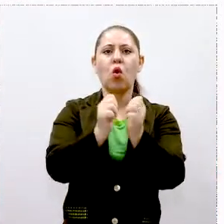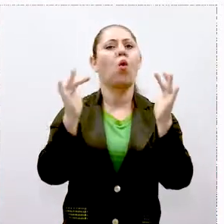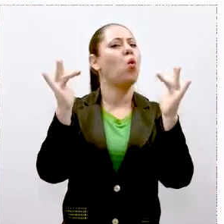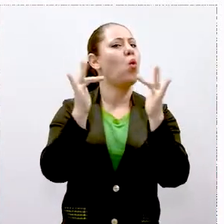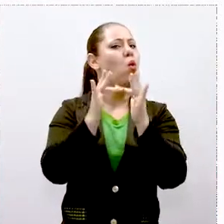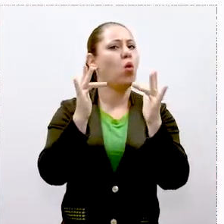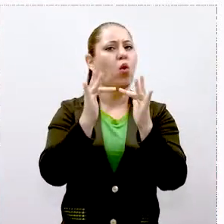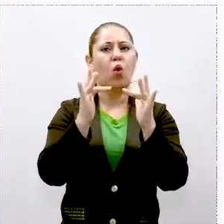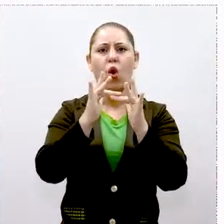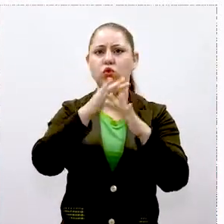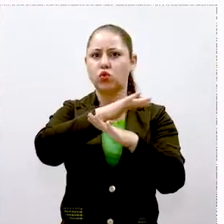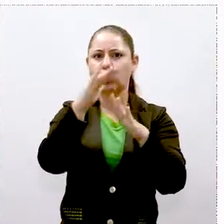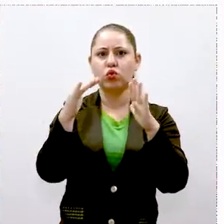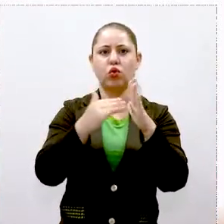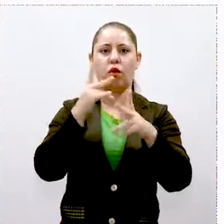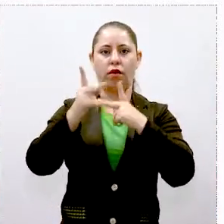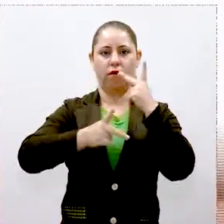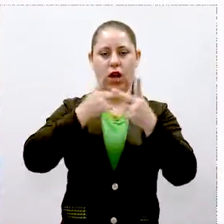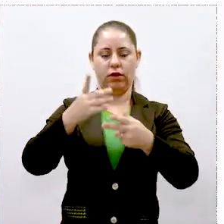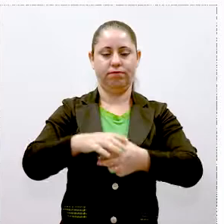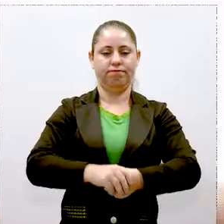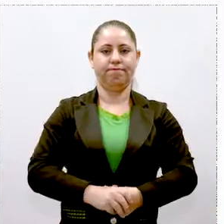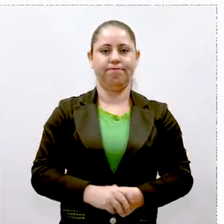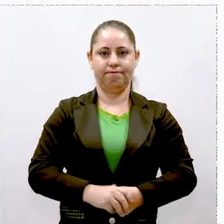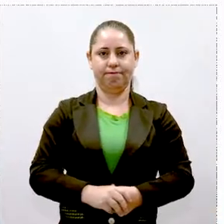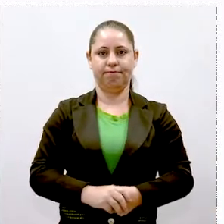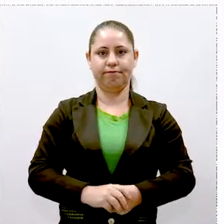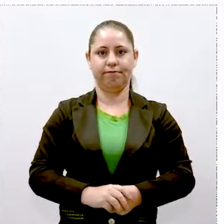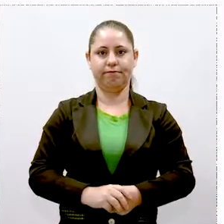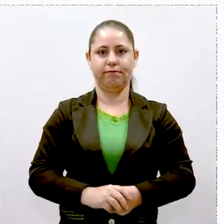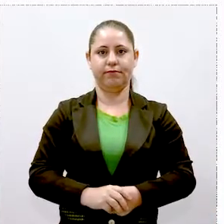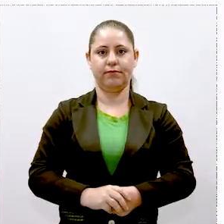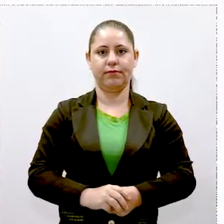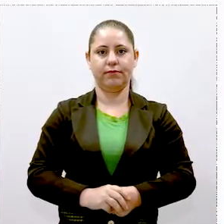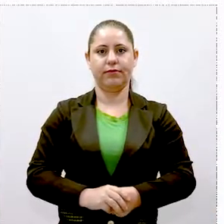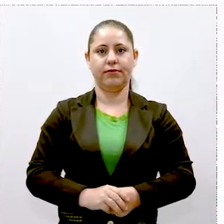assino embaixo, concordo em gênero, número e grau.